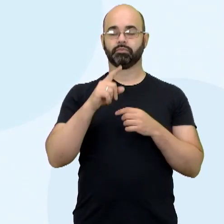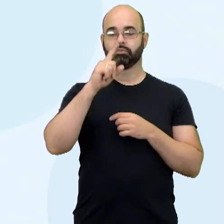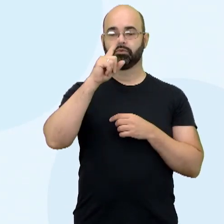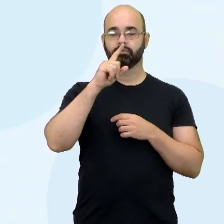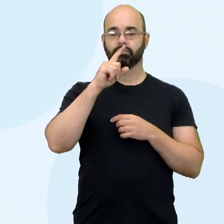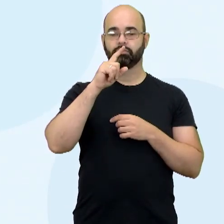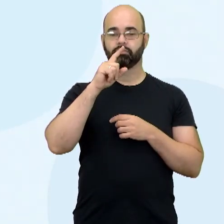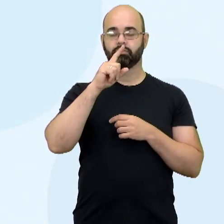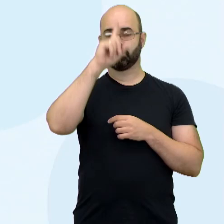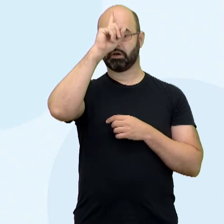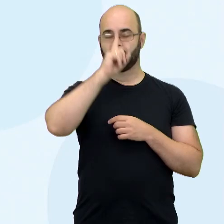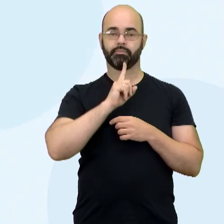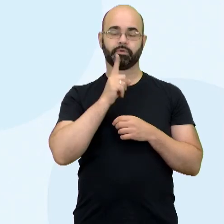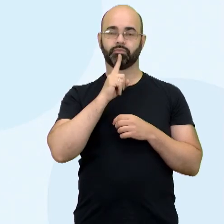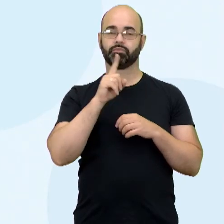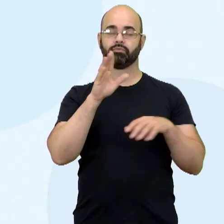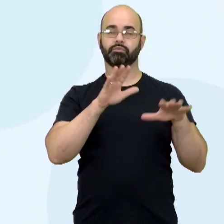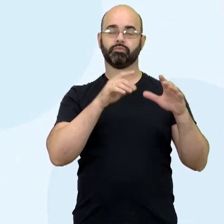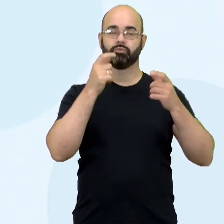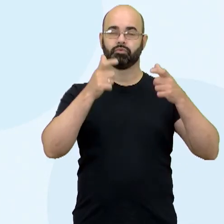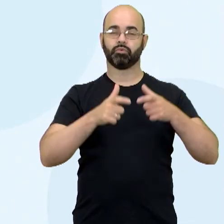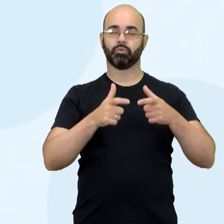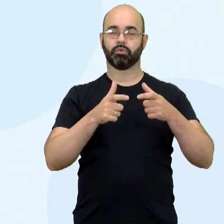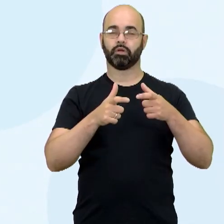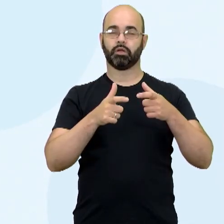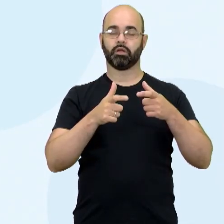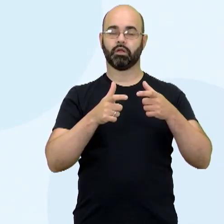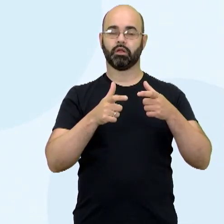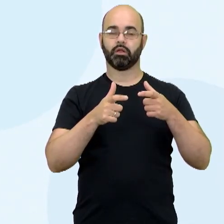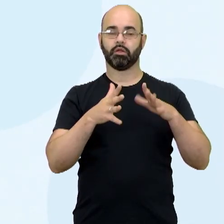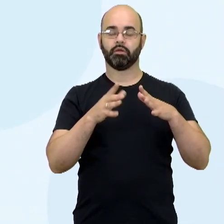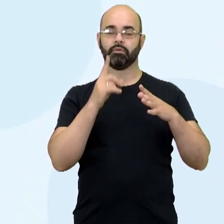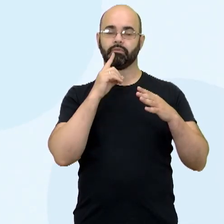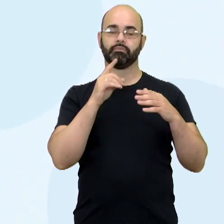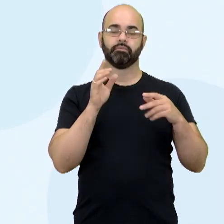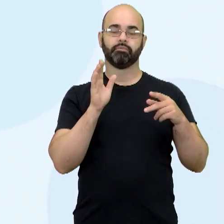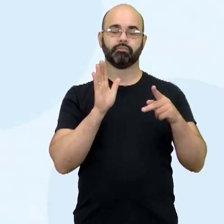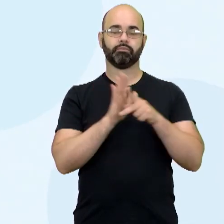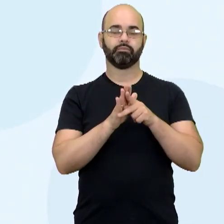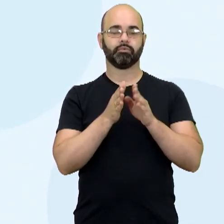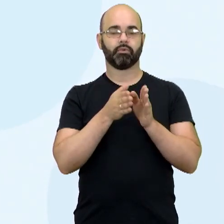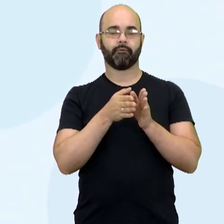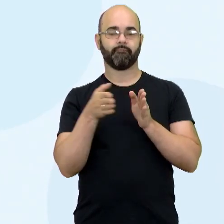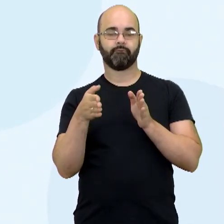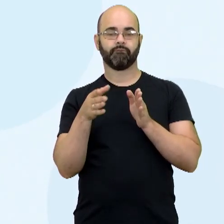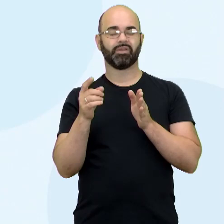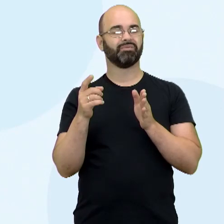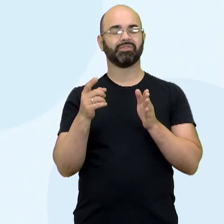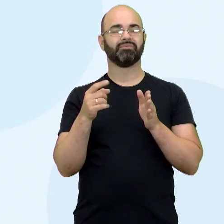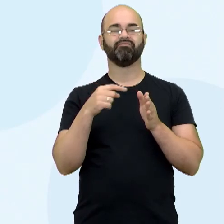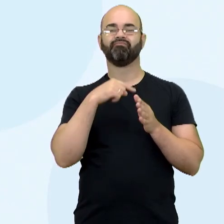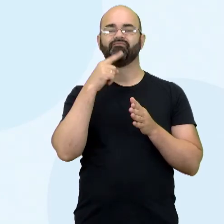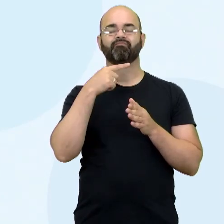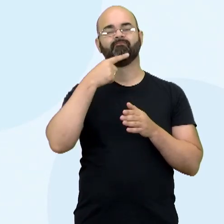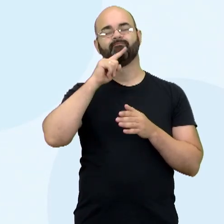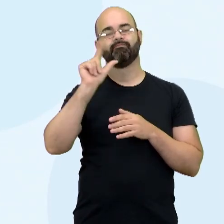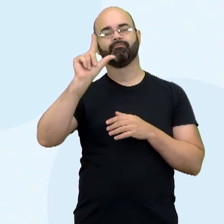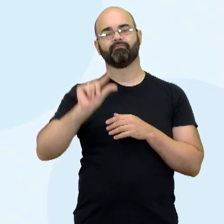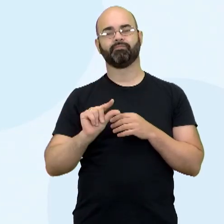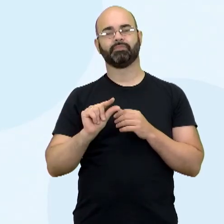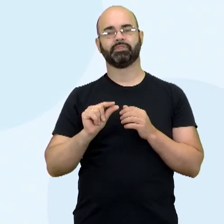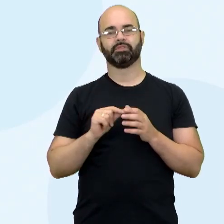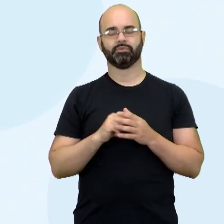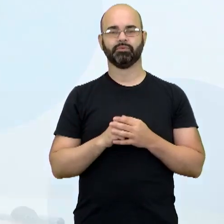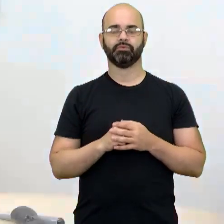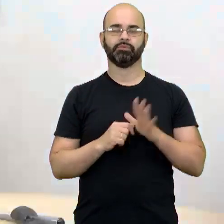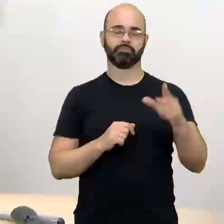amarelo aí com restrições, sendo a parte mais para a faixa litorânea inadequado, tá certo? Então, né, e lembrando